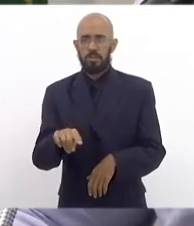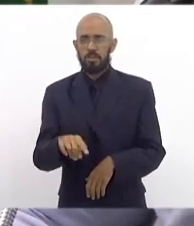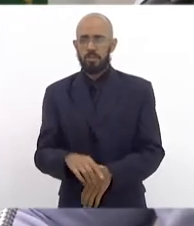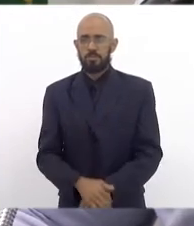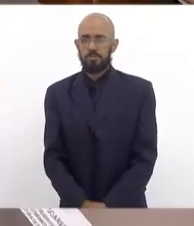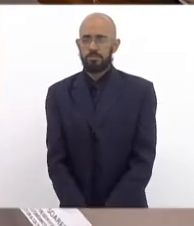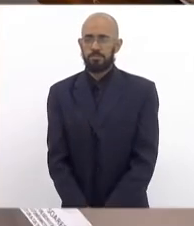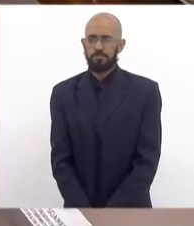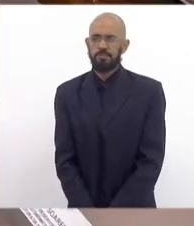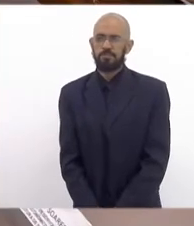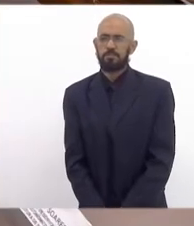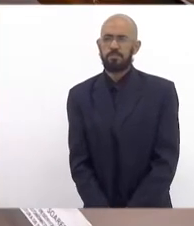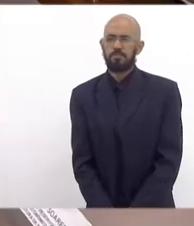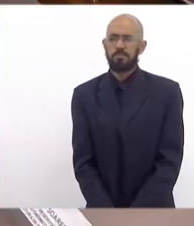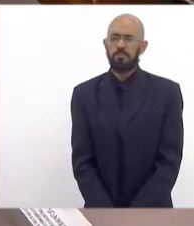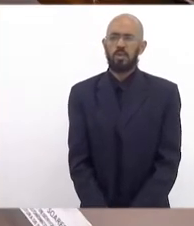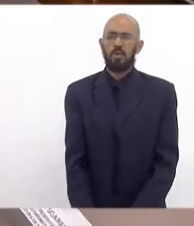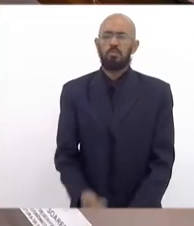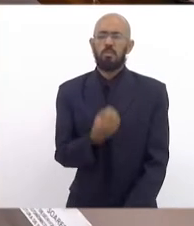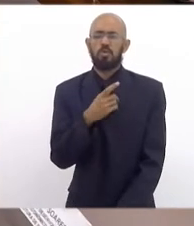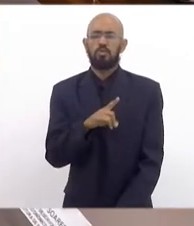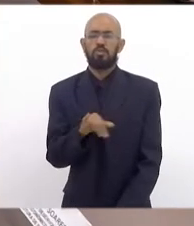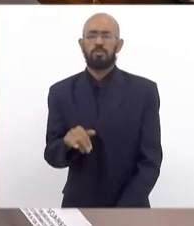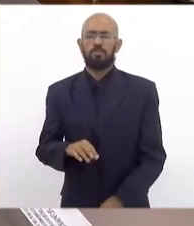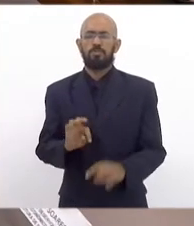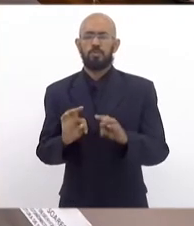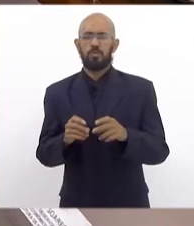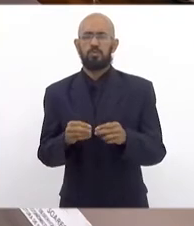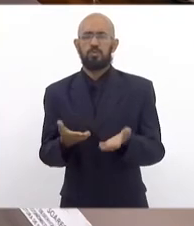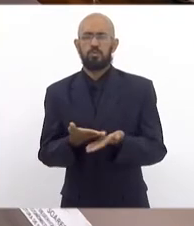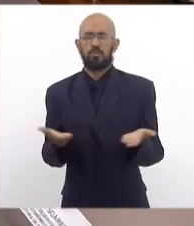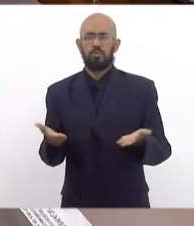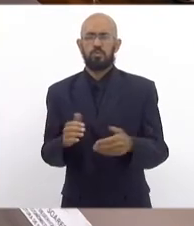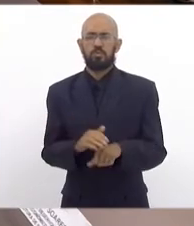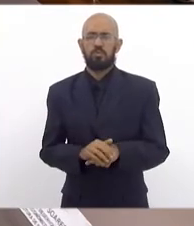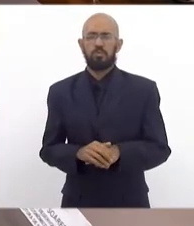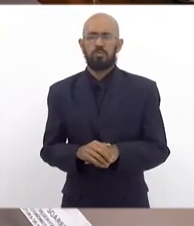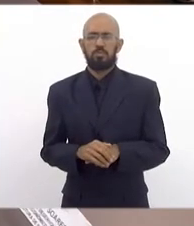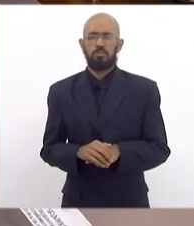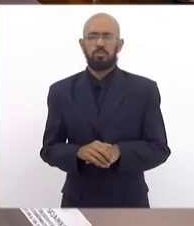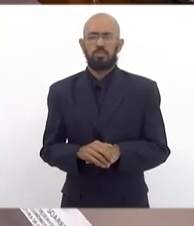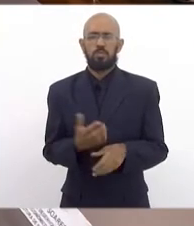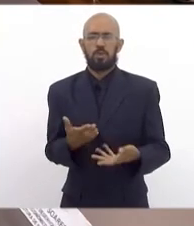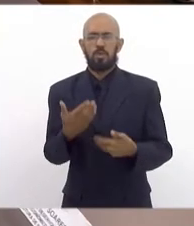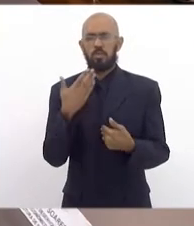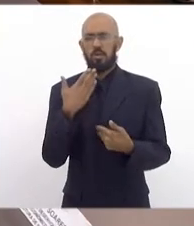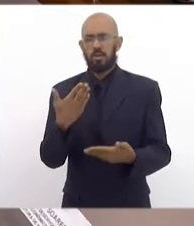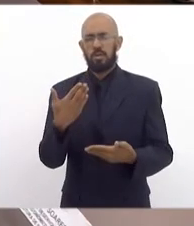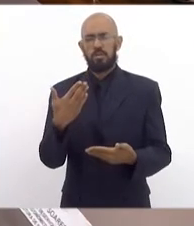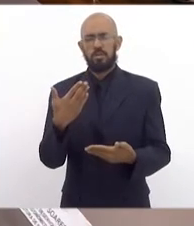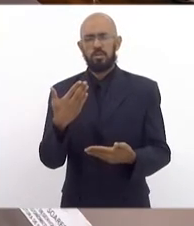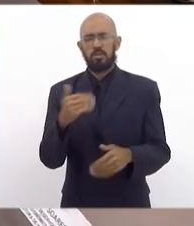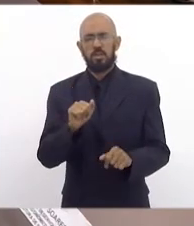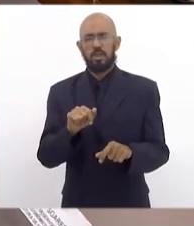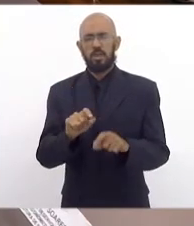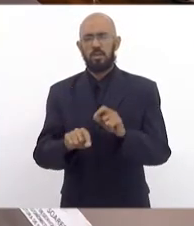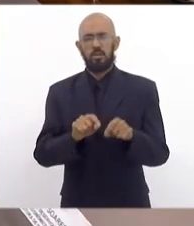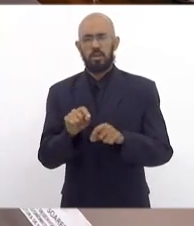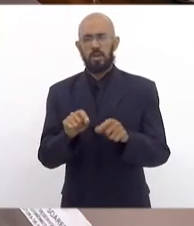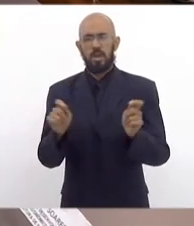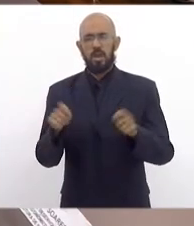bom dia a todos e inicialmente queria agradecer com a proximidade da